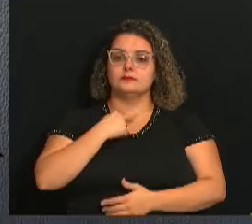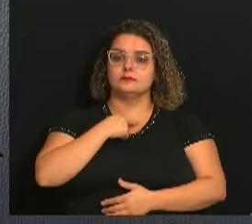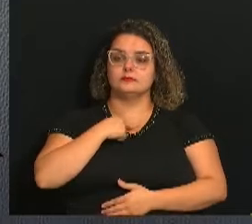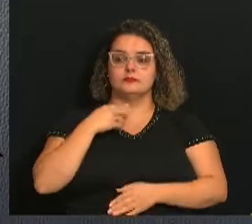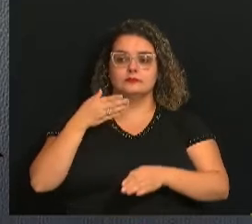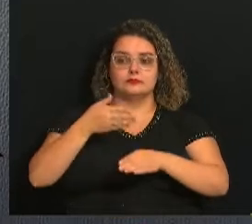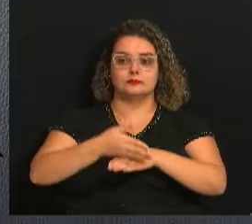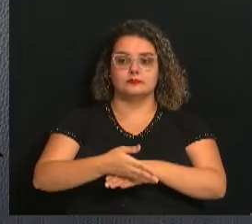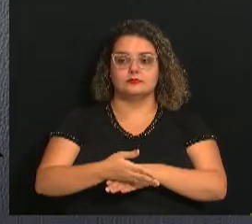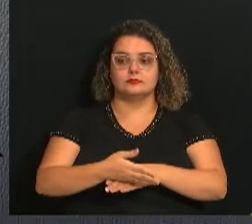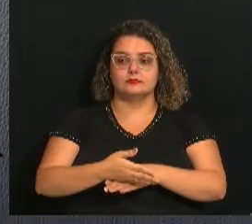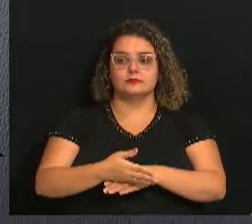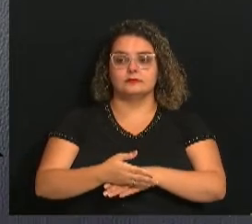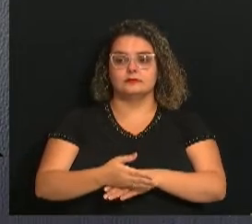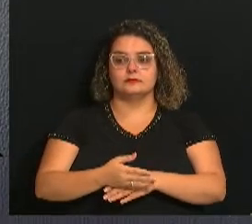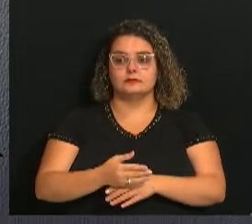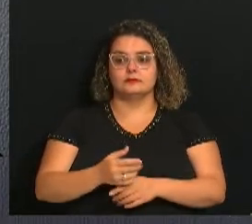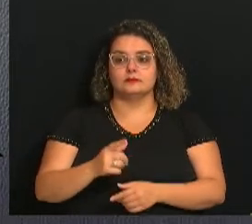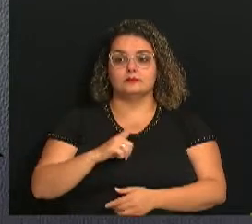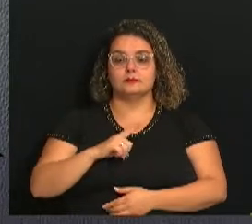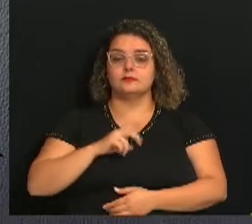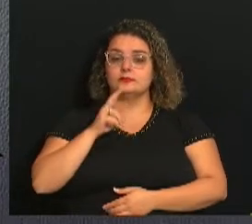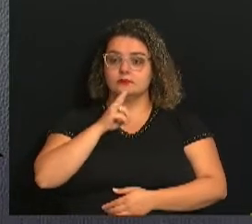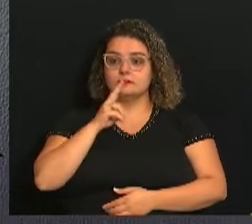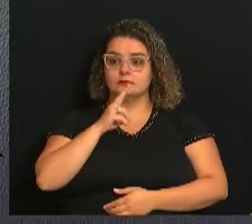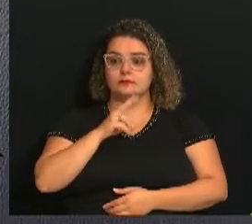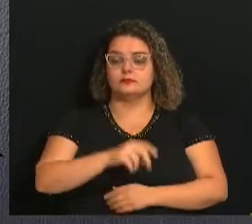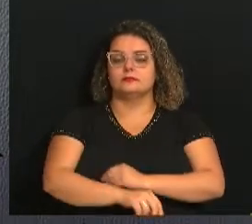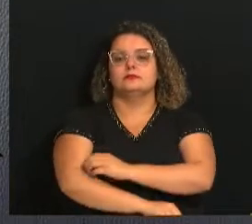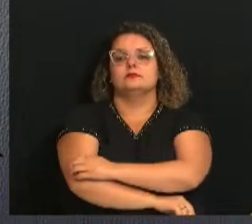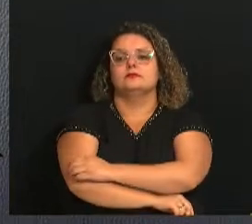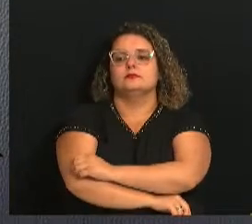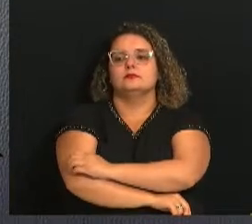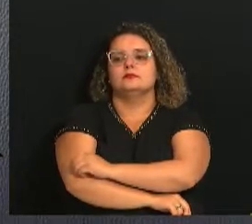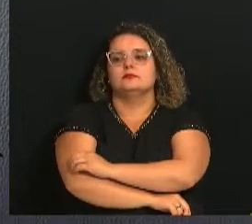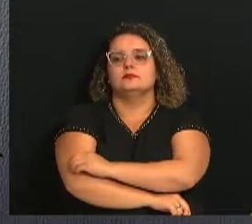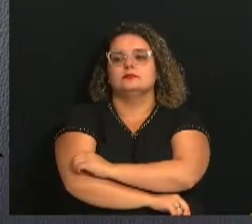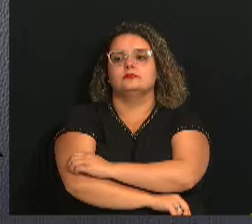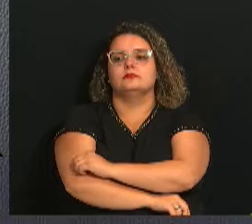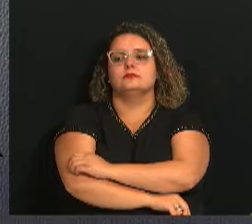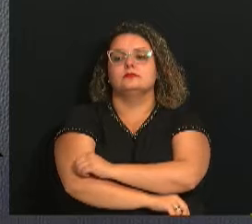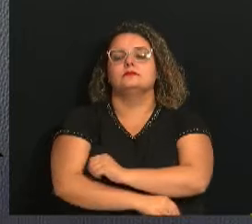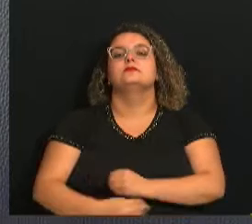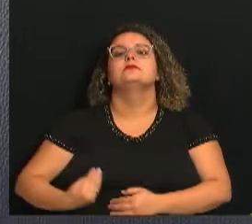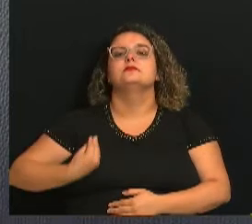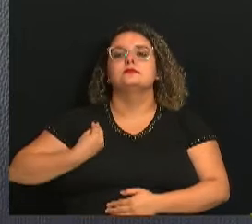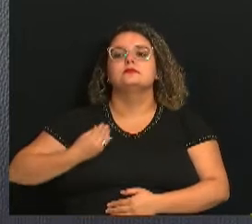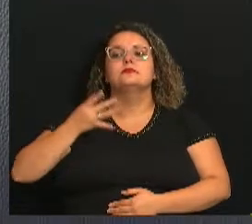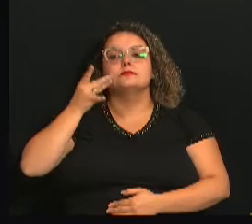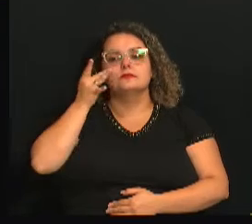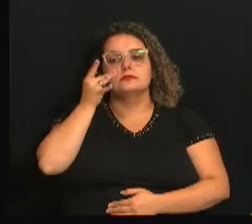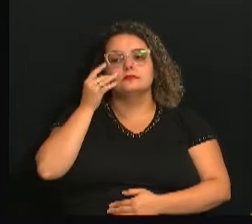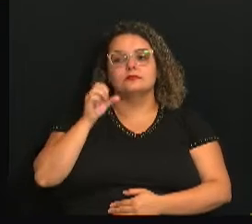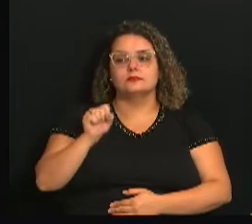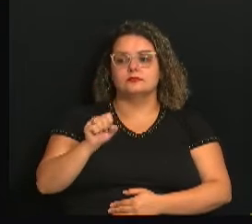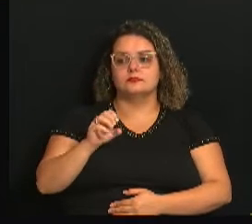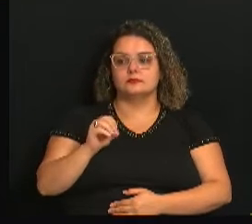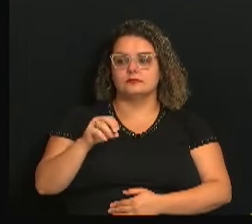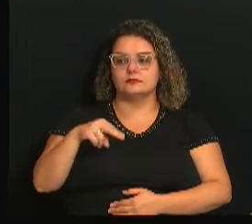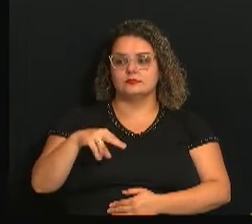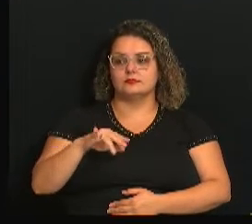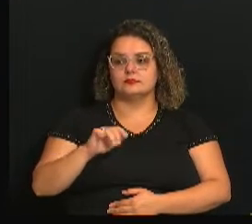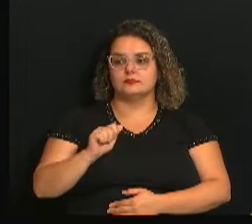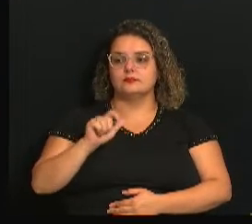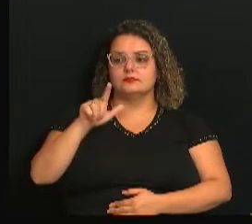última hora, né, uma emergência de última hora, mas nós contamos aqui com a presença da Sônia Fardi. Sônia Fardi, depois ela pode